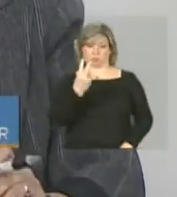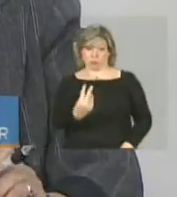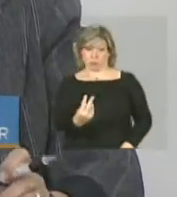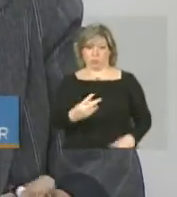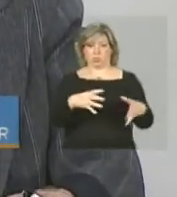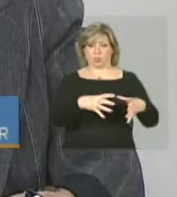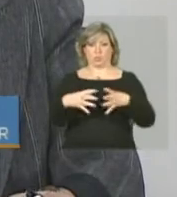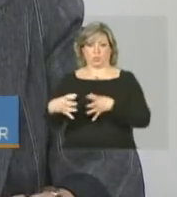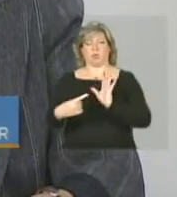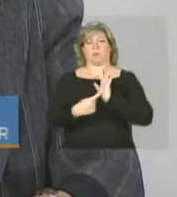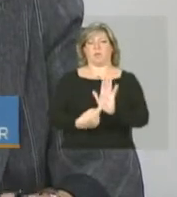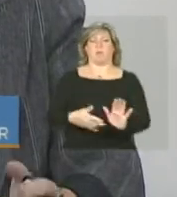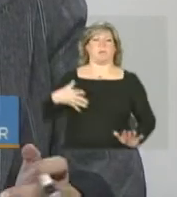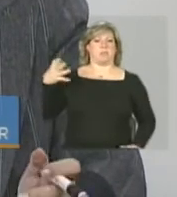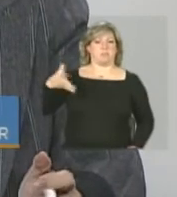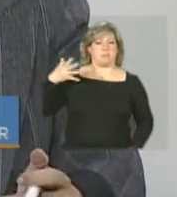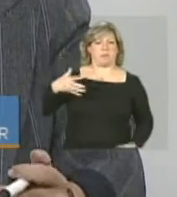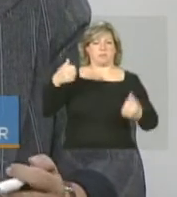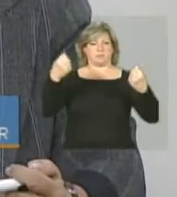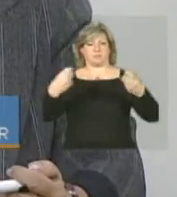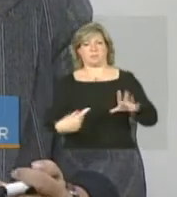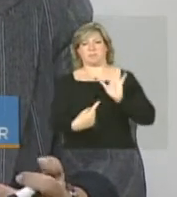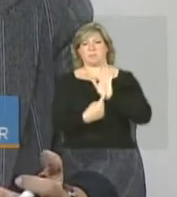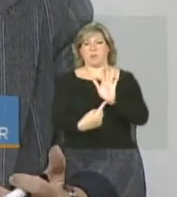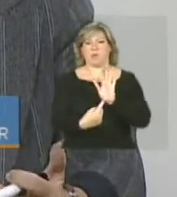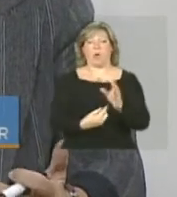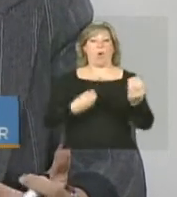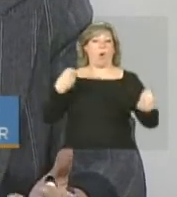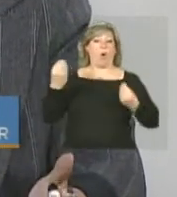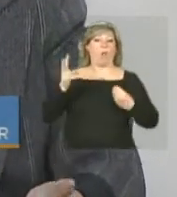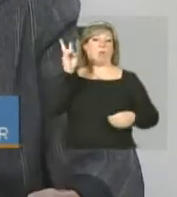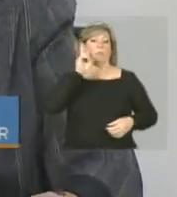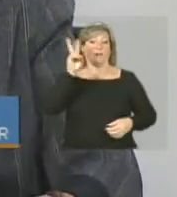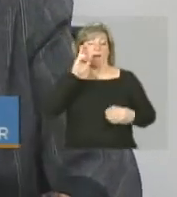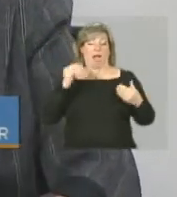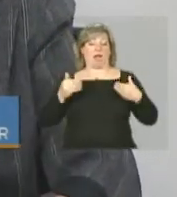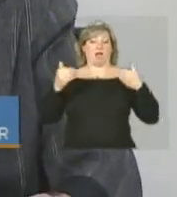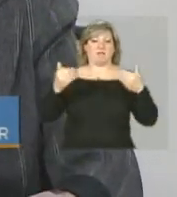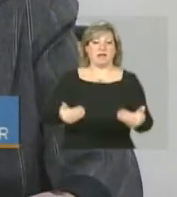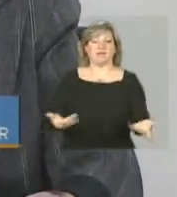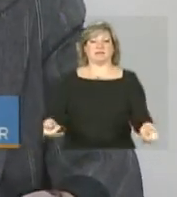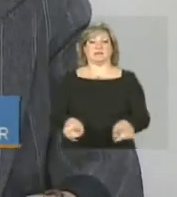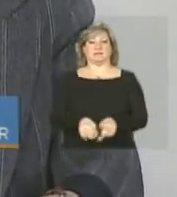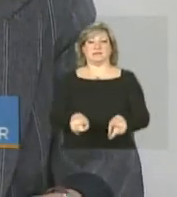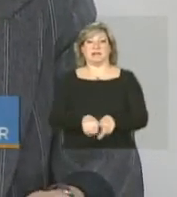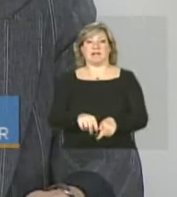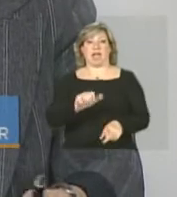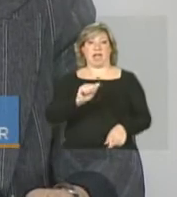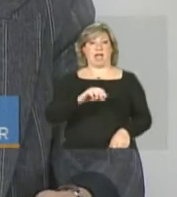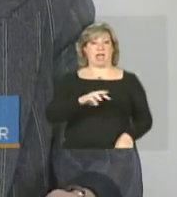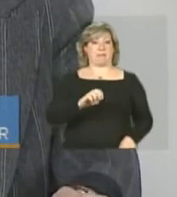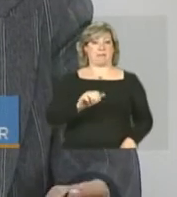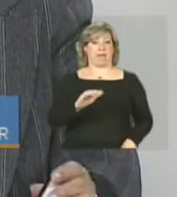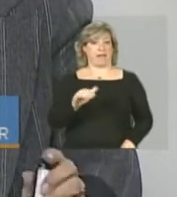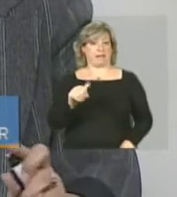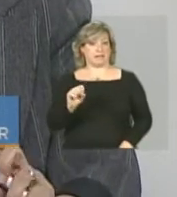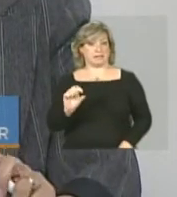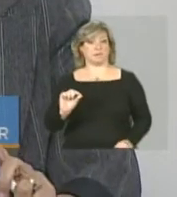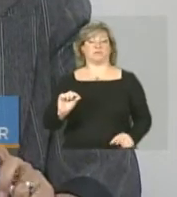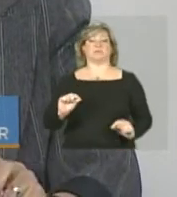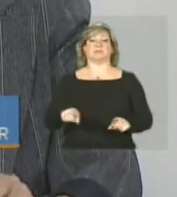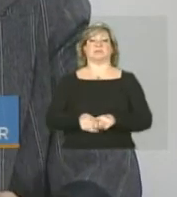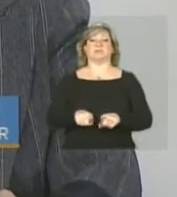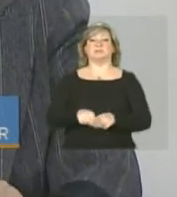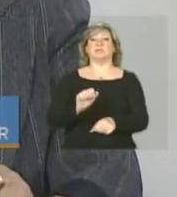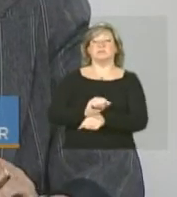uma apresentação sobre os avanços e também as ameaças e perspectivas, como eu disse, né, para a efetivação do direito